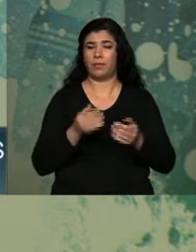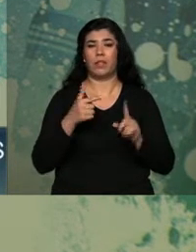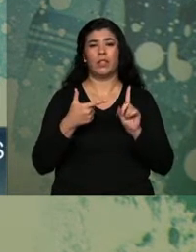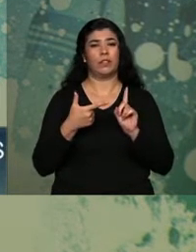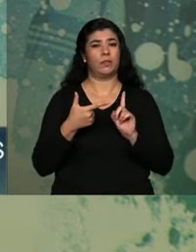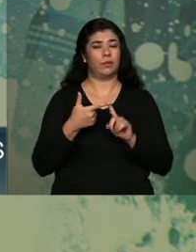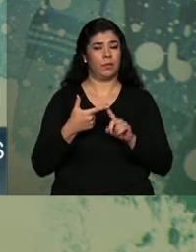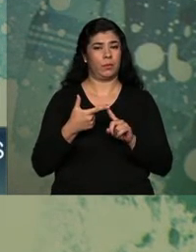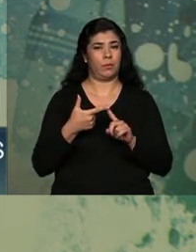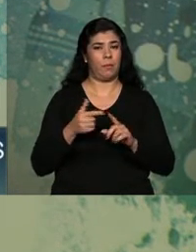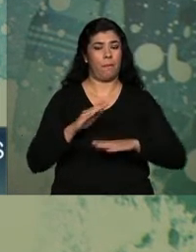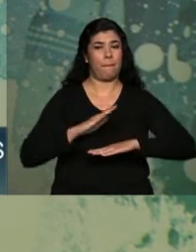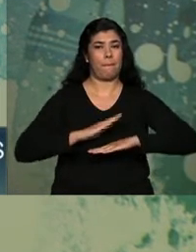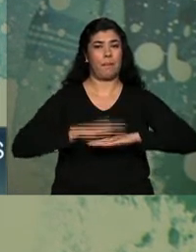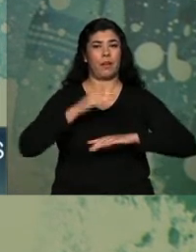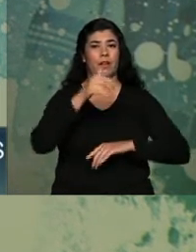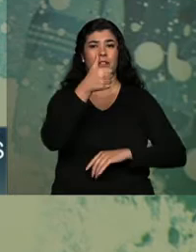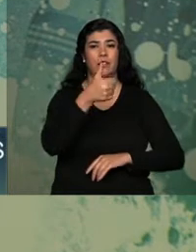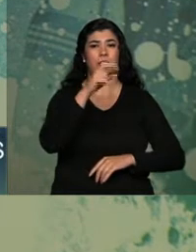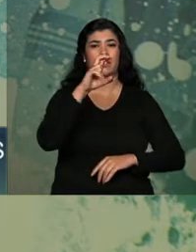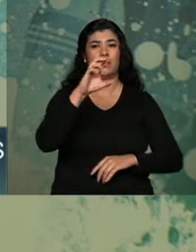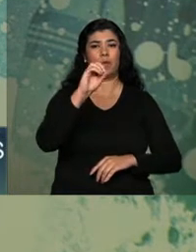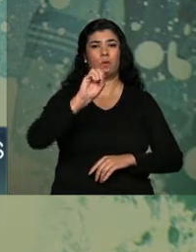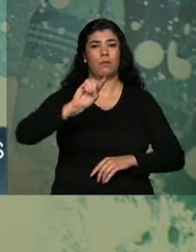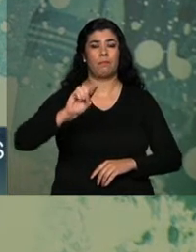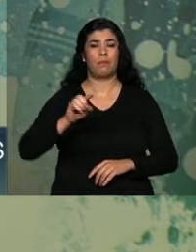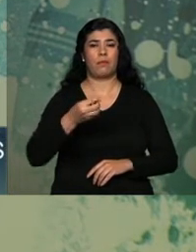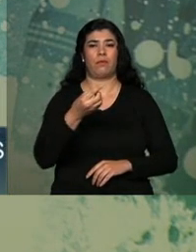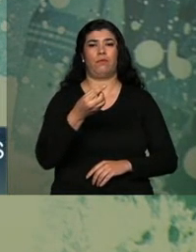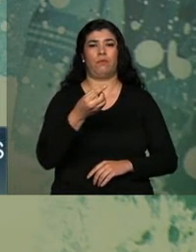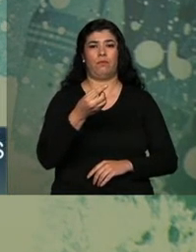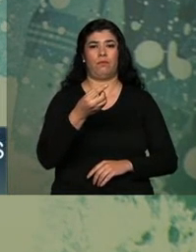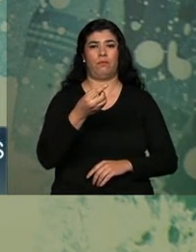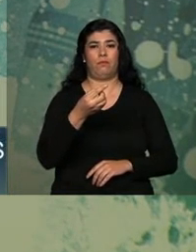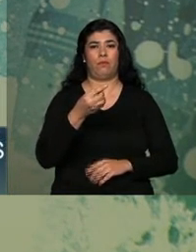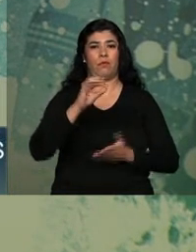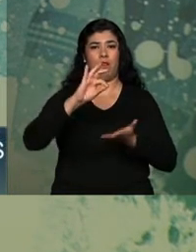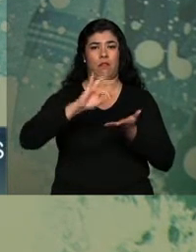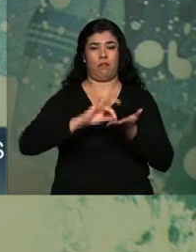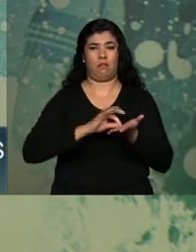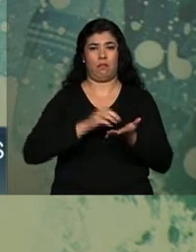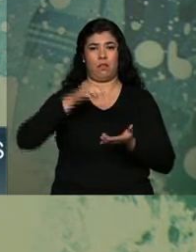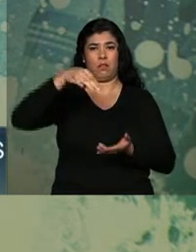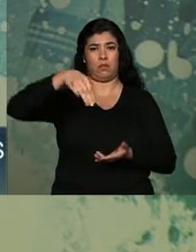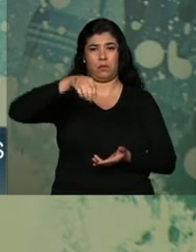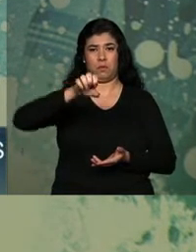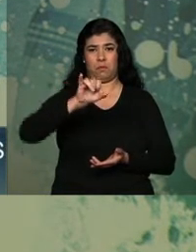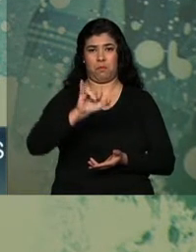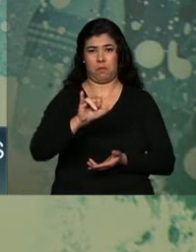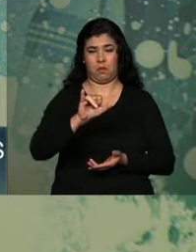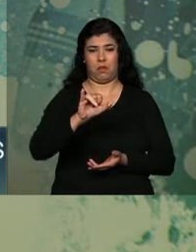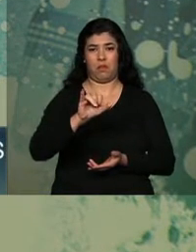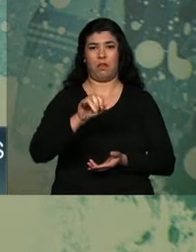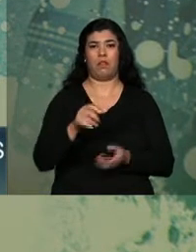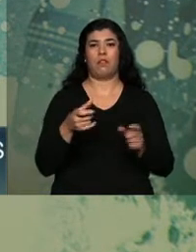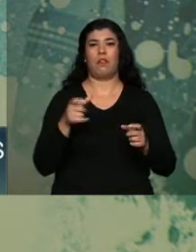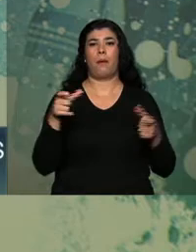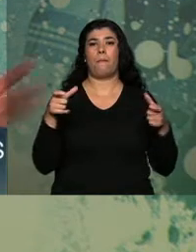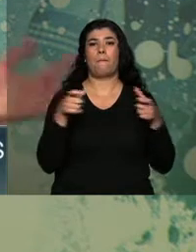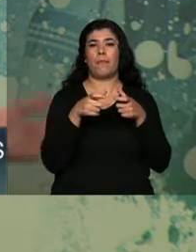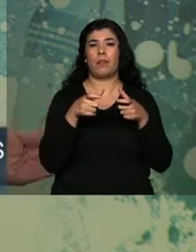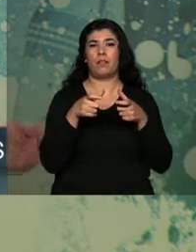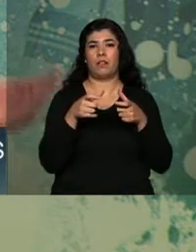Segundo, mais de 150 mil MEIs já são